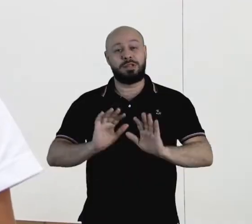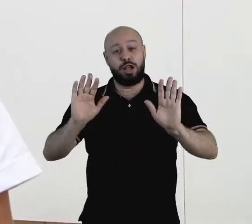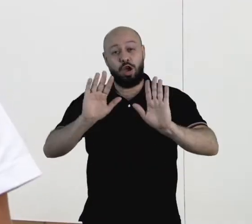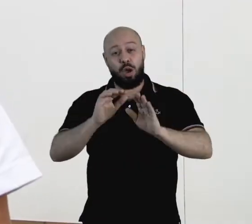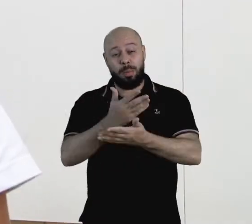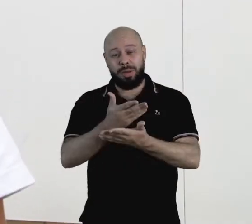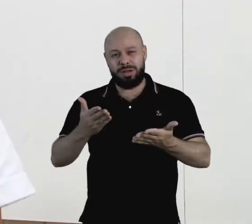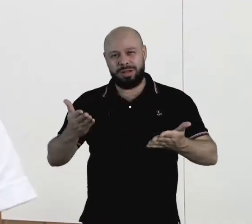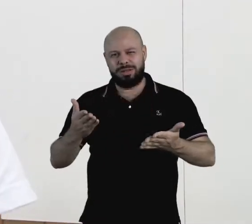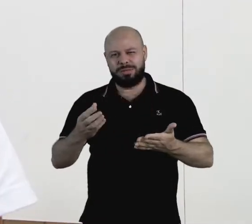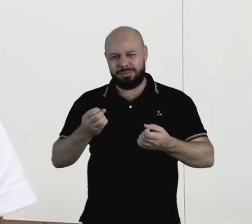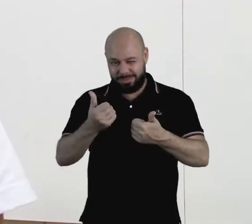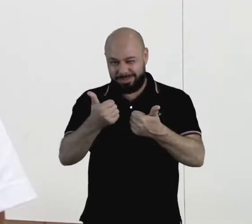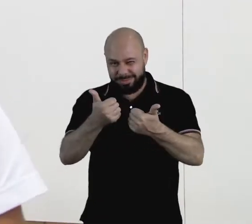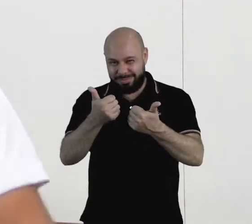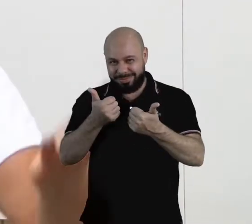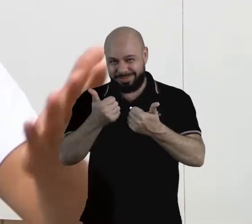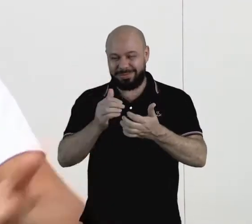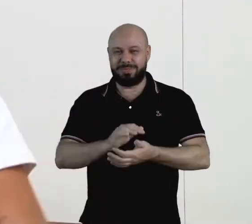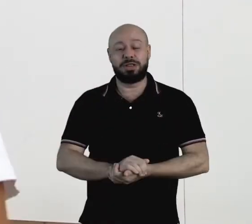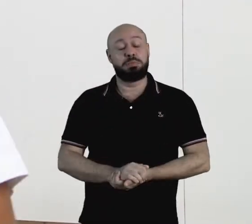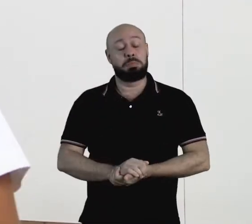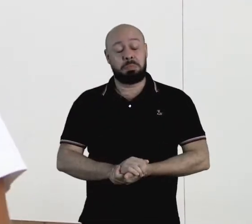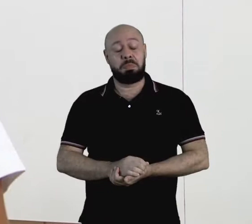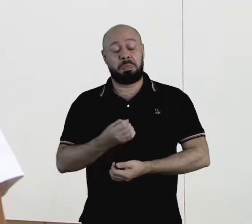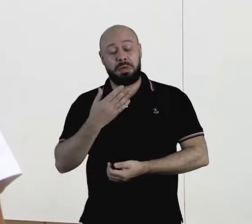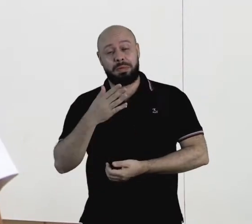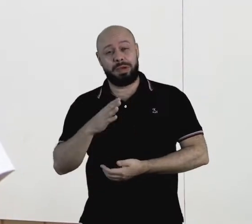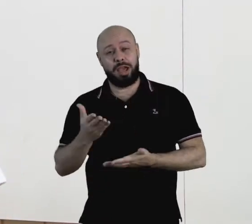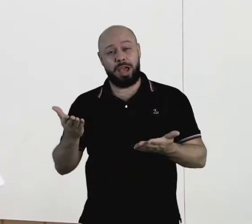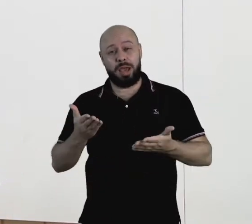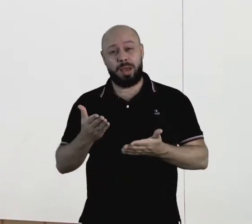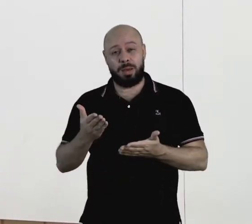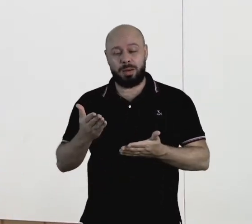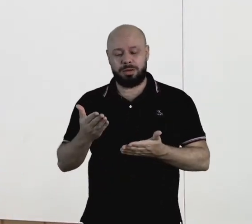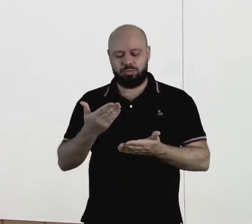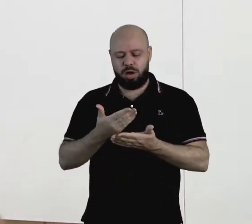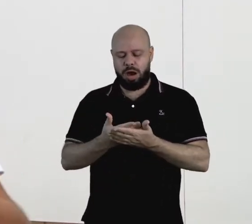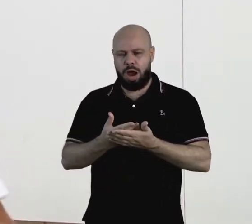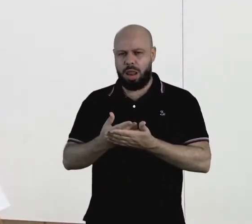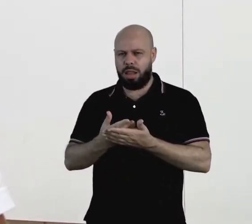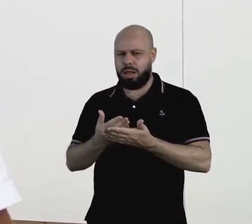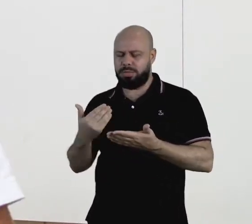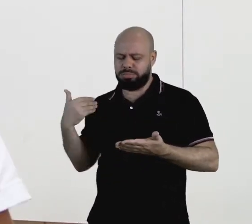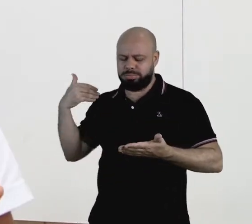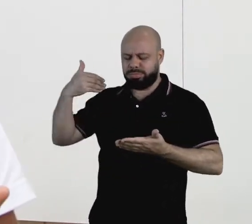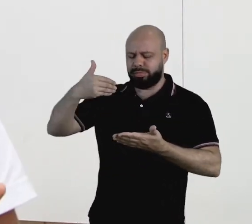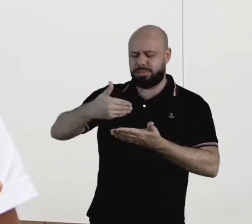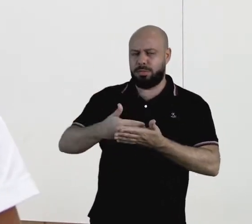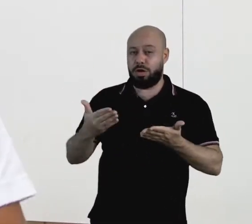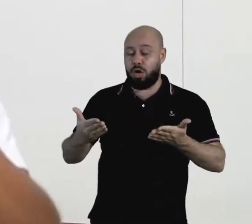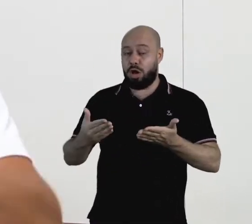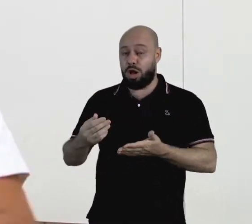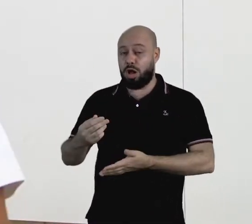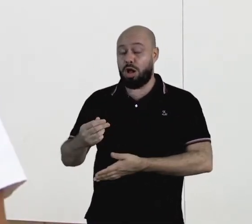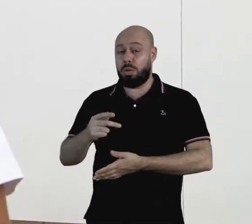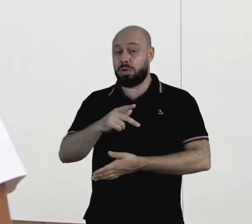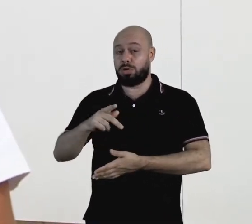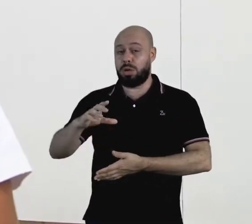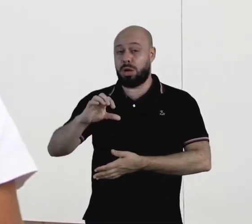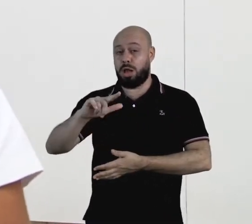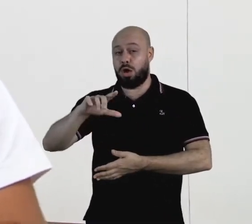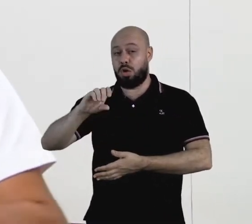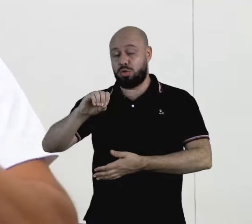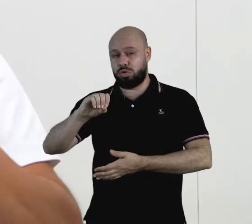Olá pessoal, tudo bem com vocês? Muito bem, estamos nos reencontrando. Eu sou o professor Cláudio, trabalhamos com